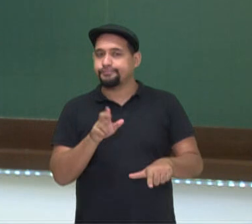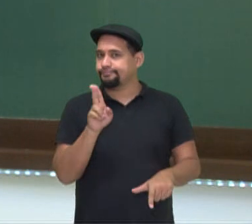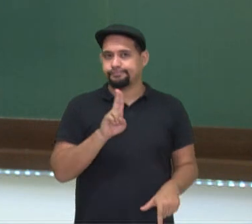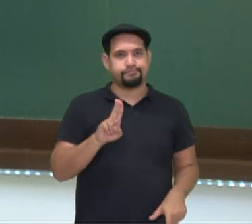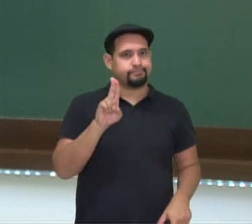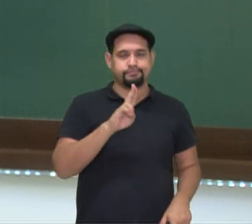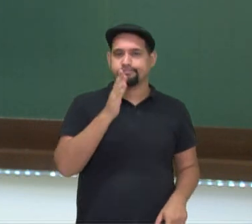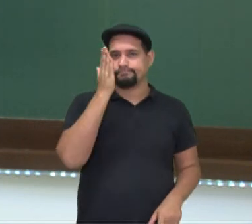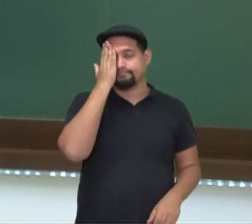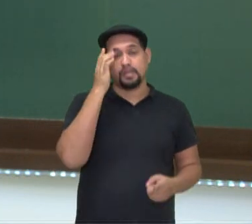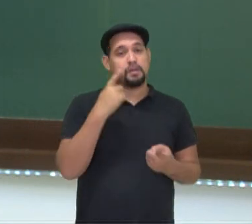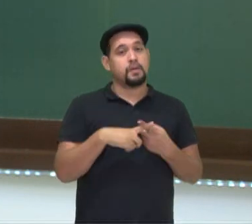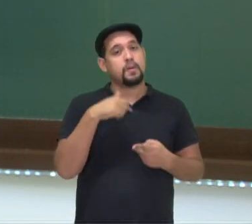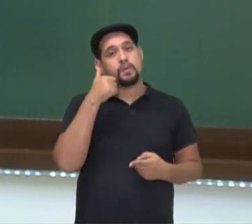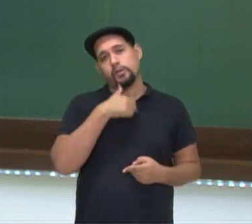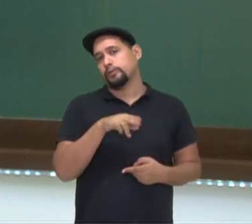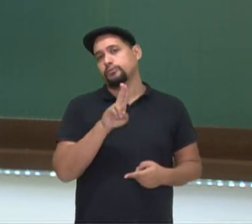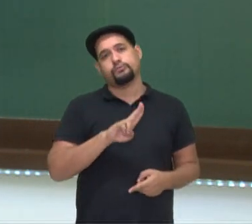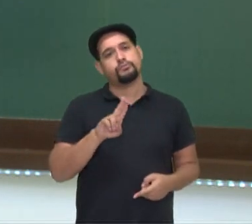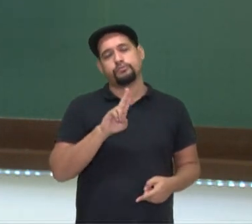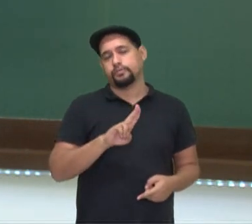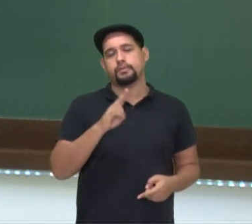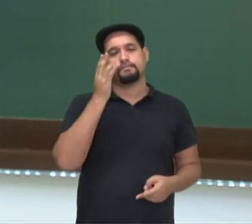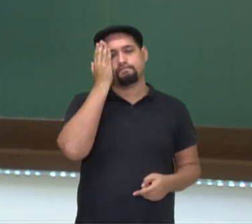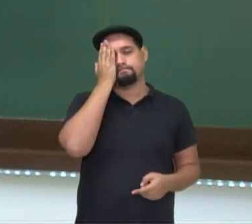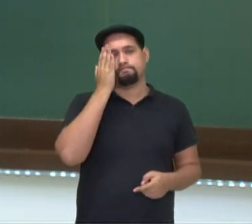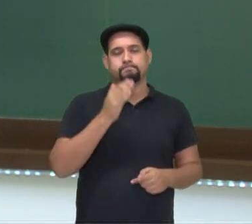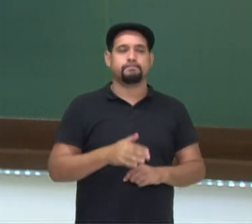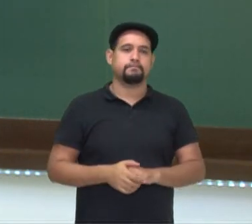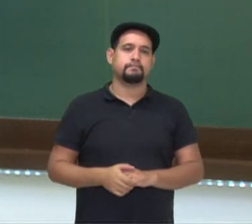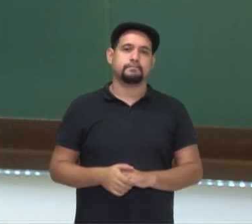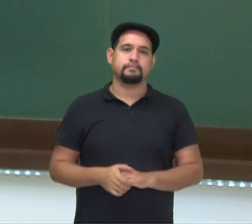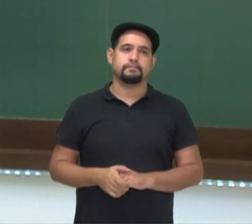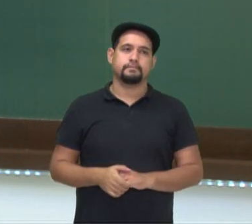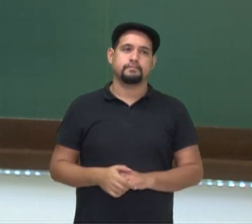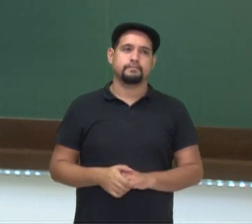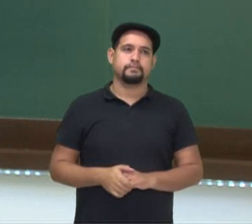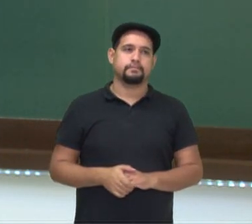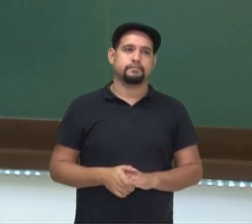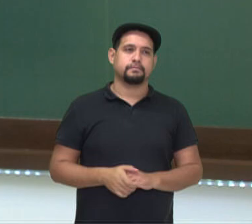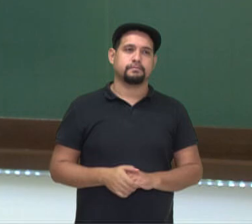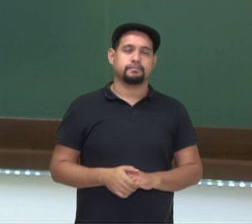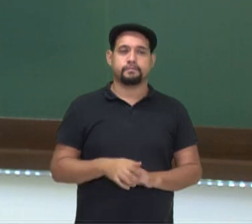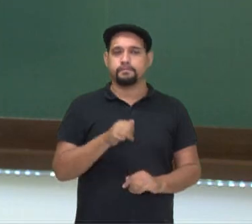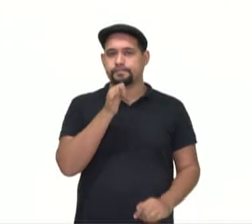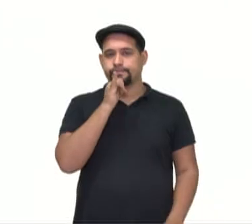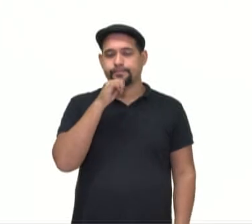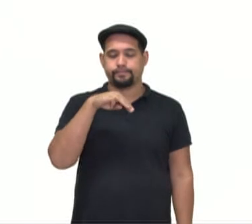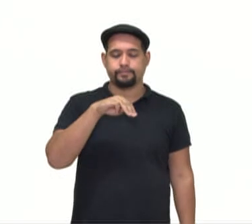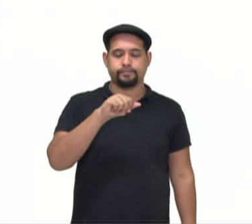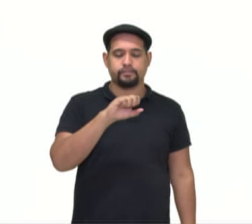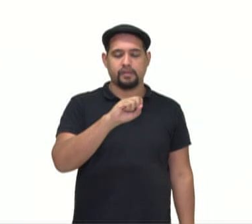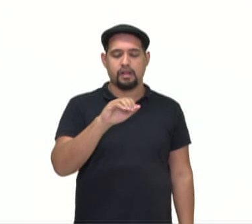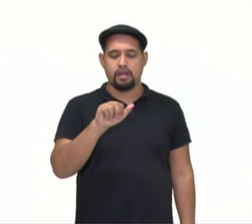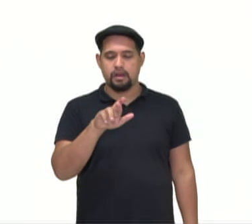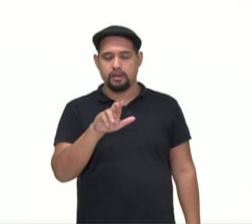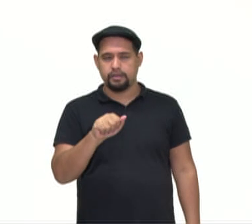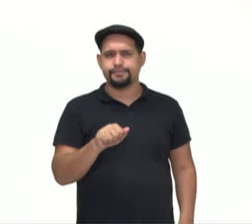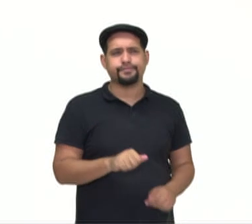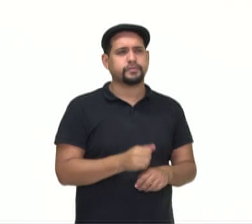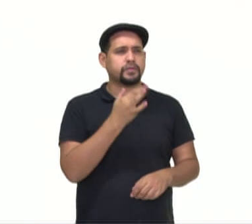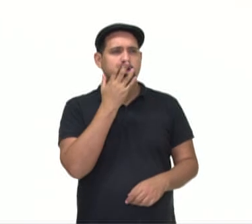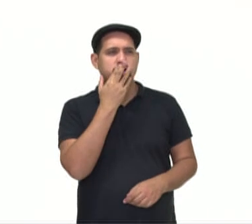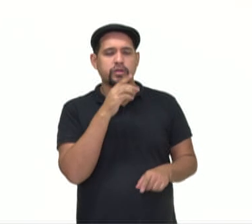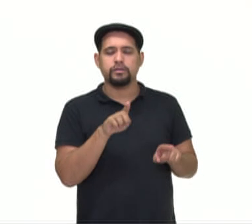máscara, tá? Porque personagens femininos não usam máscaras. Então, a máscara, né? Então, além do figurino colorido,